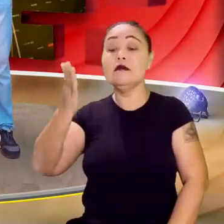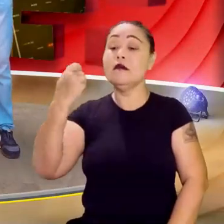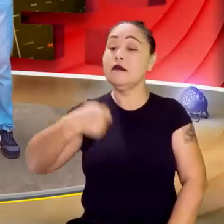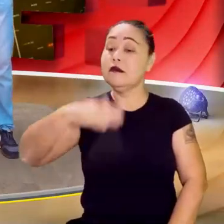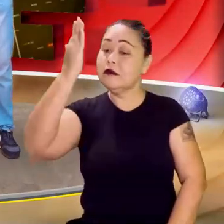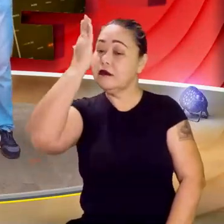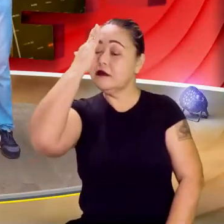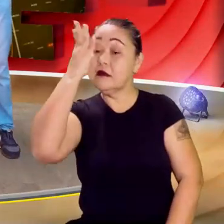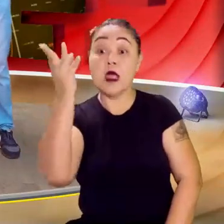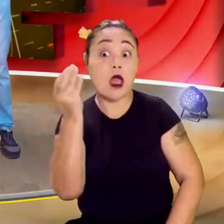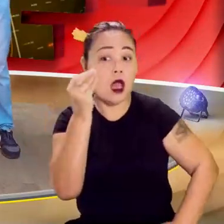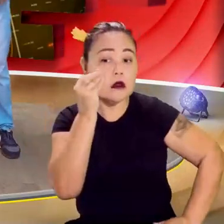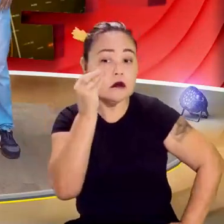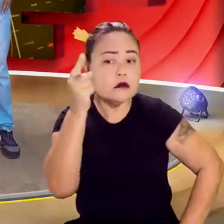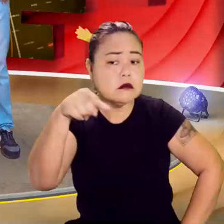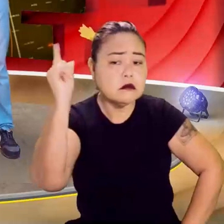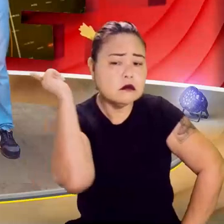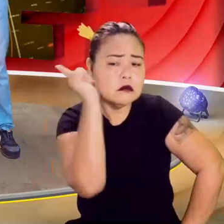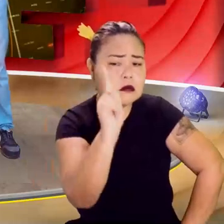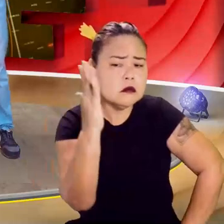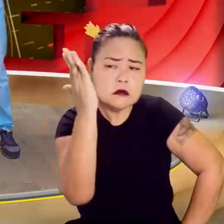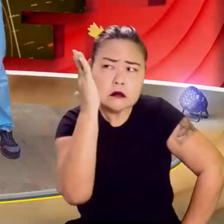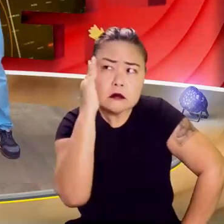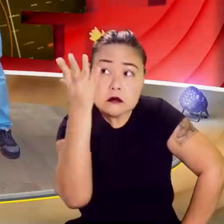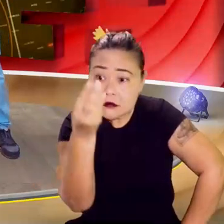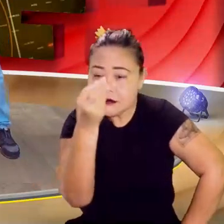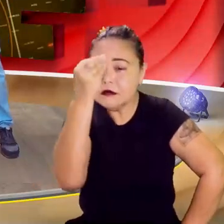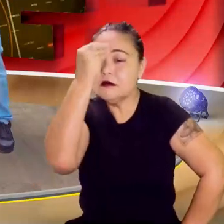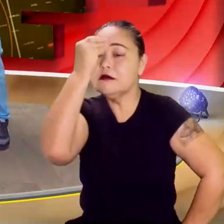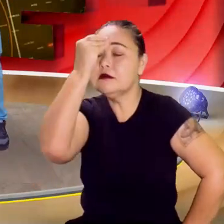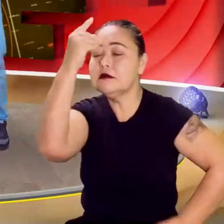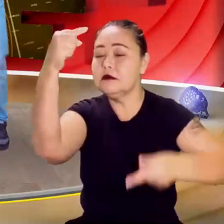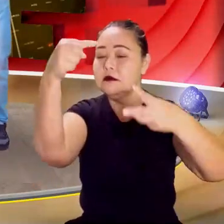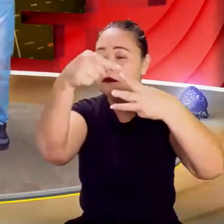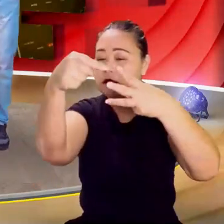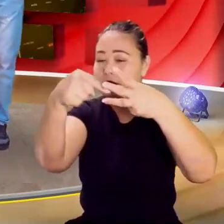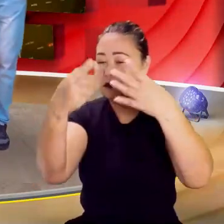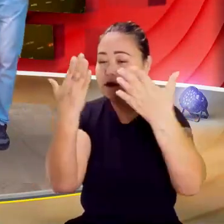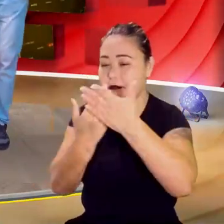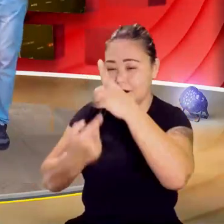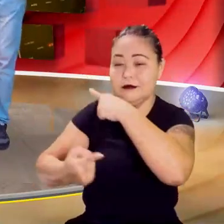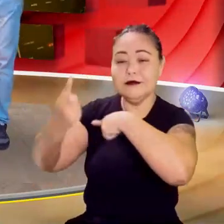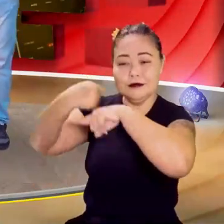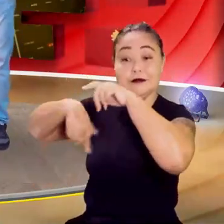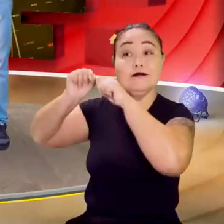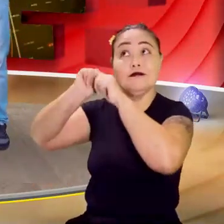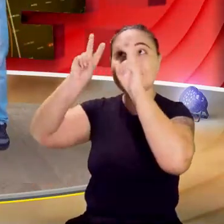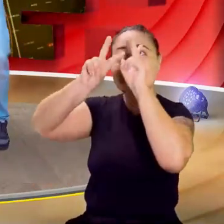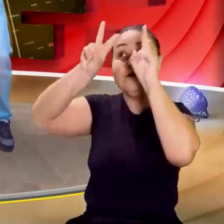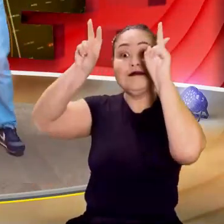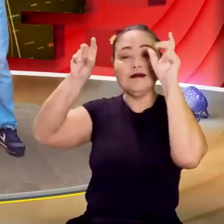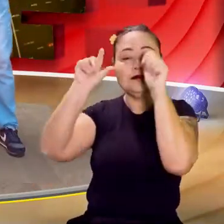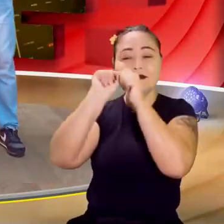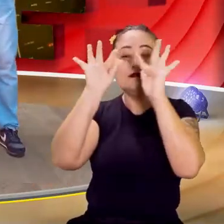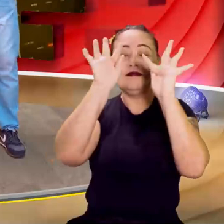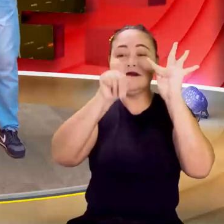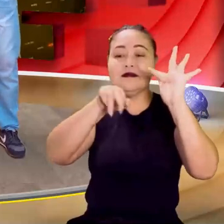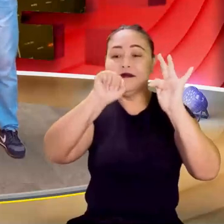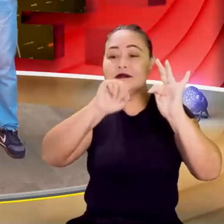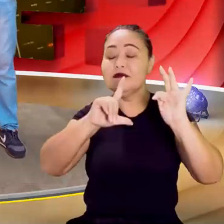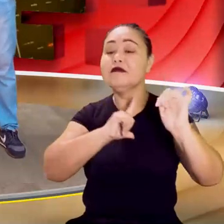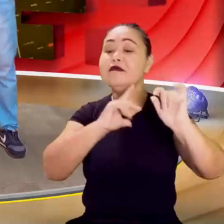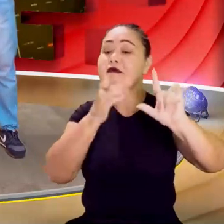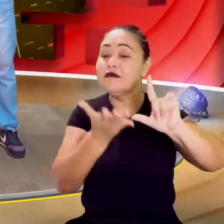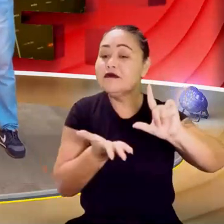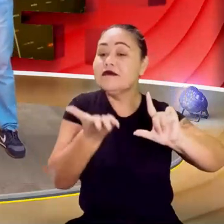saber, verificar... Se vocês conseguiram entender os assuntos das 3 aulas anteriores, onde a gente abordou toda a função